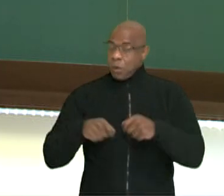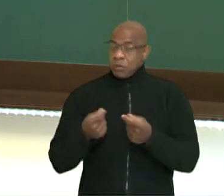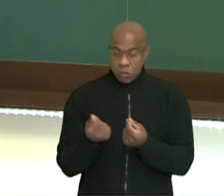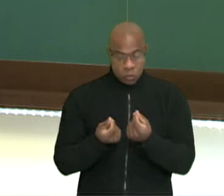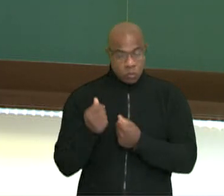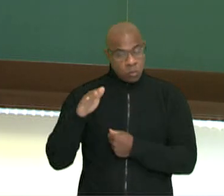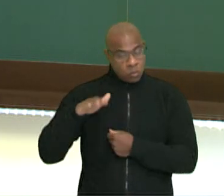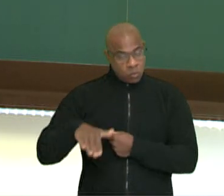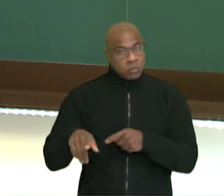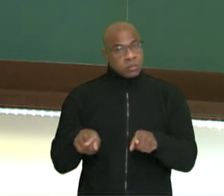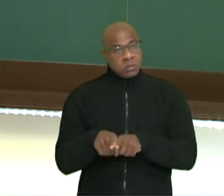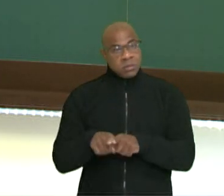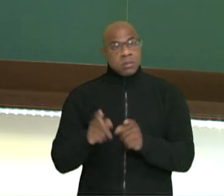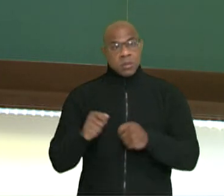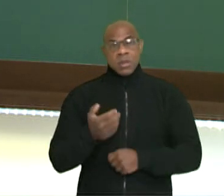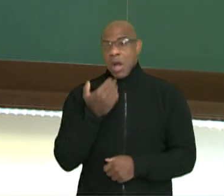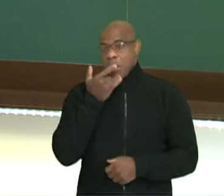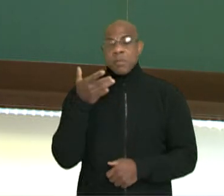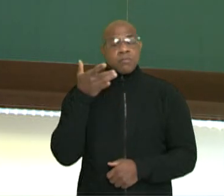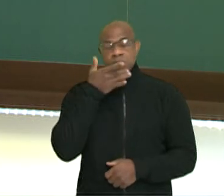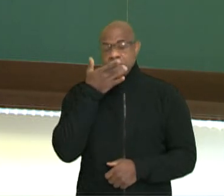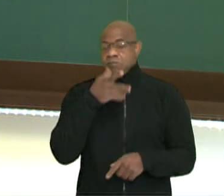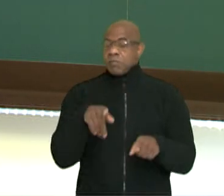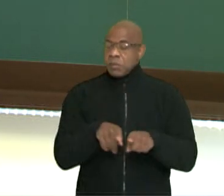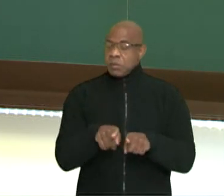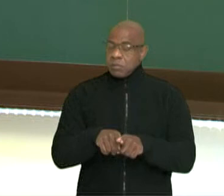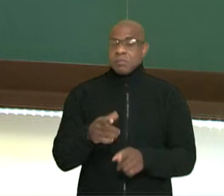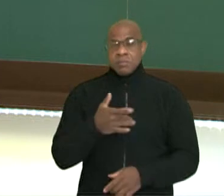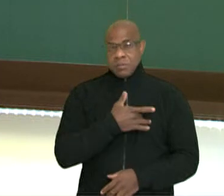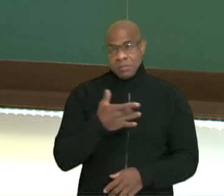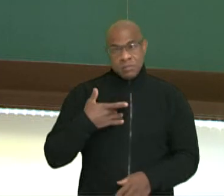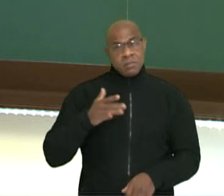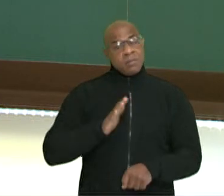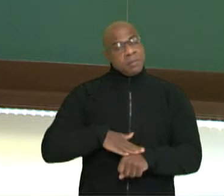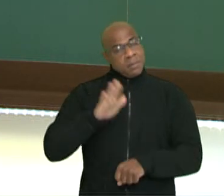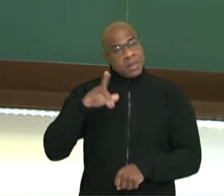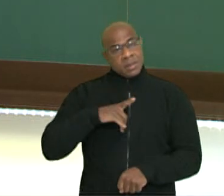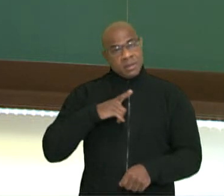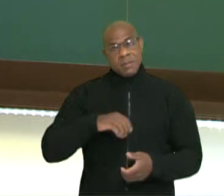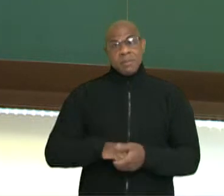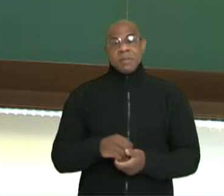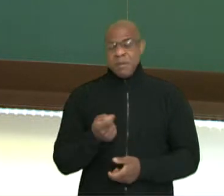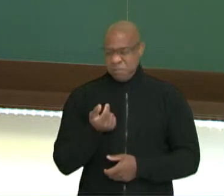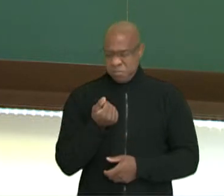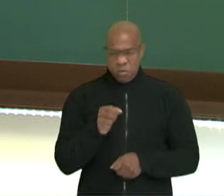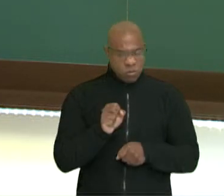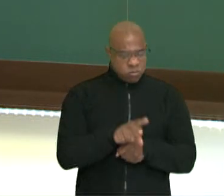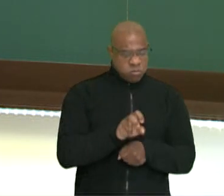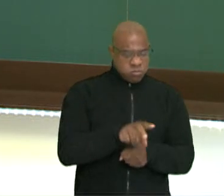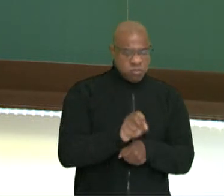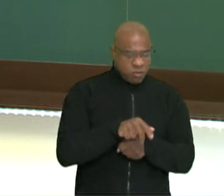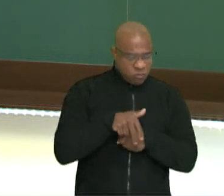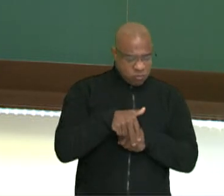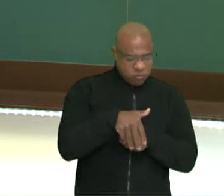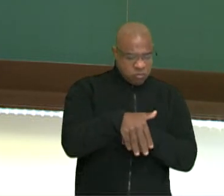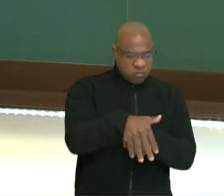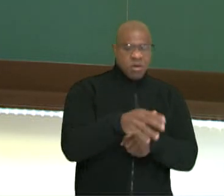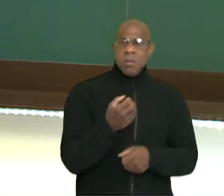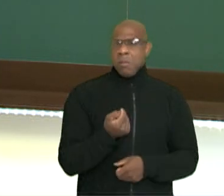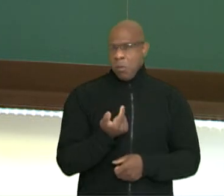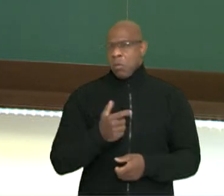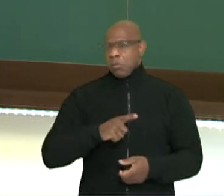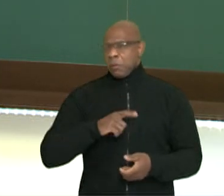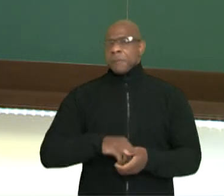podemos ter alimentos mais saborosos, mais saudáveis, porque vai menos pesticidas. Então, é bem importante ficar ligado